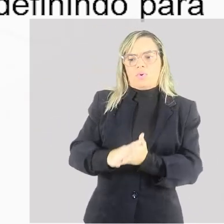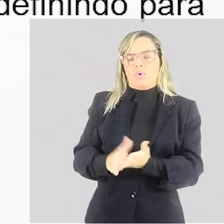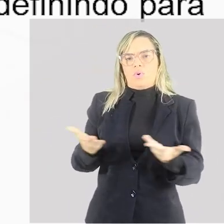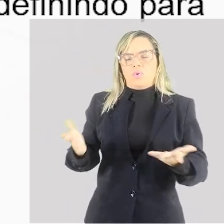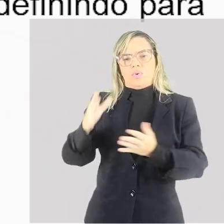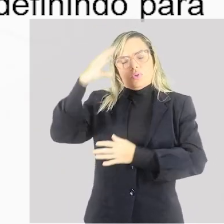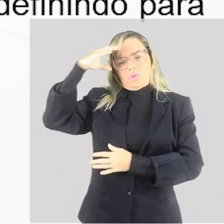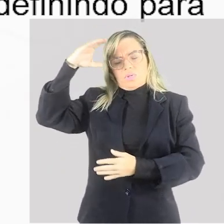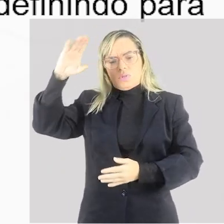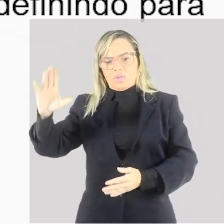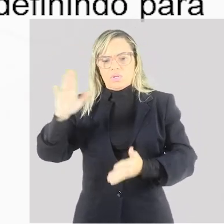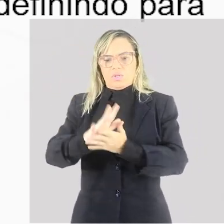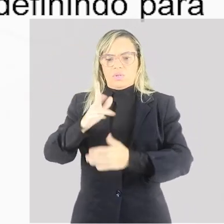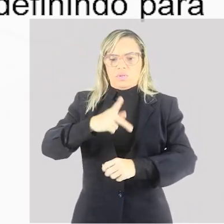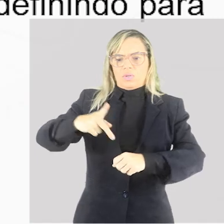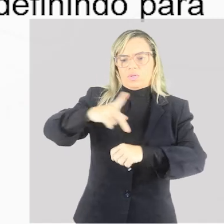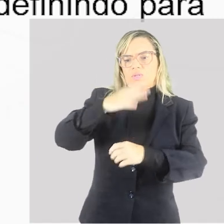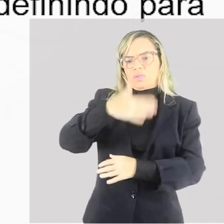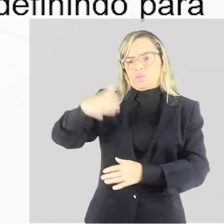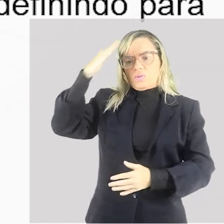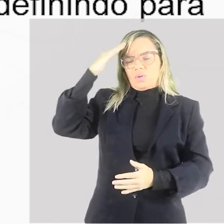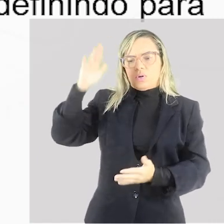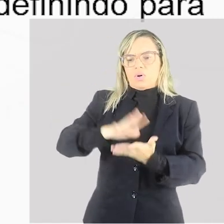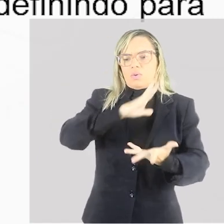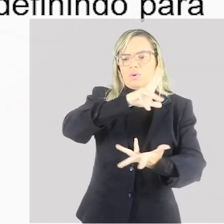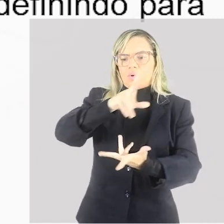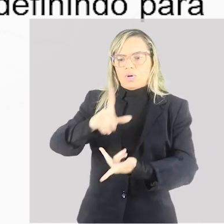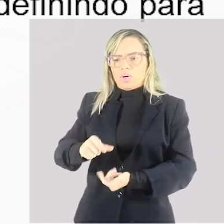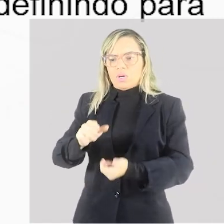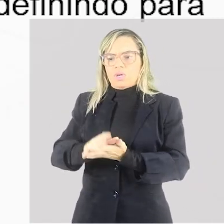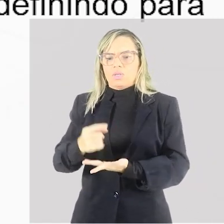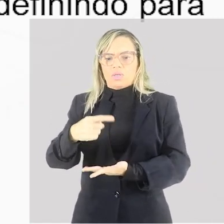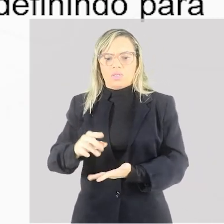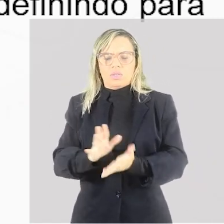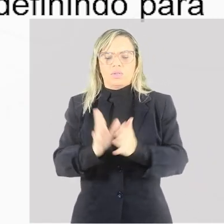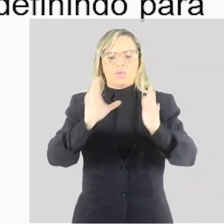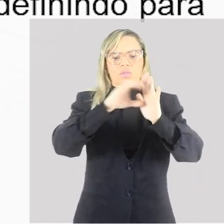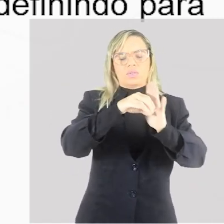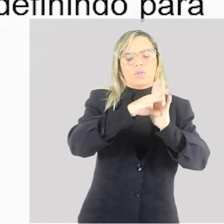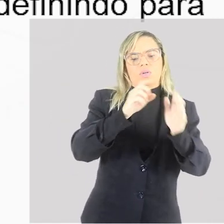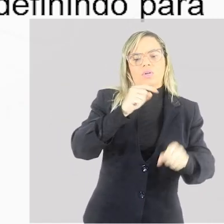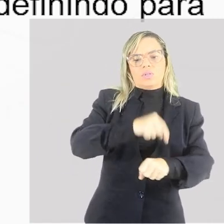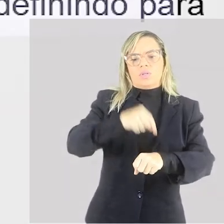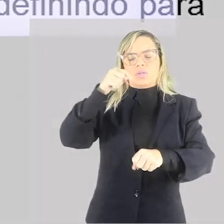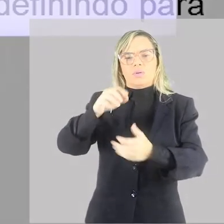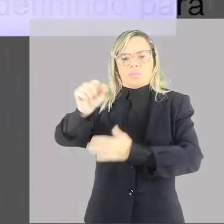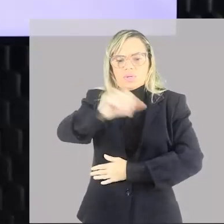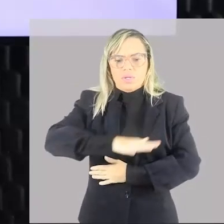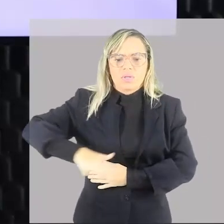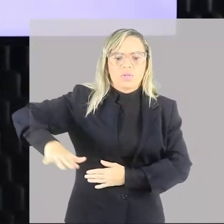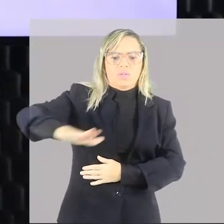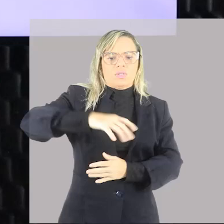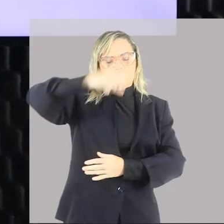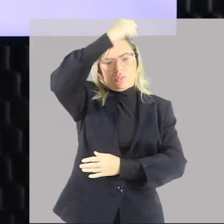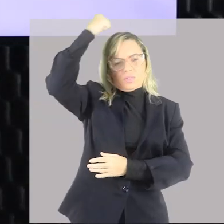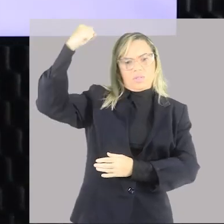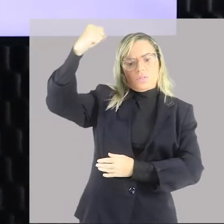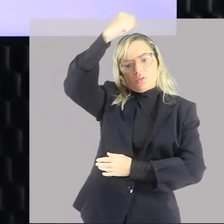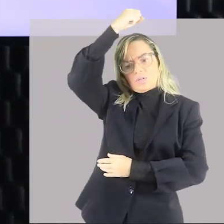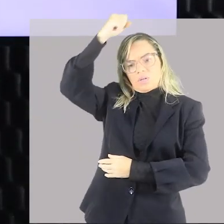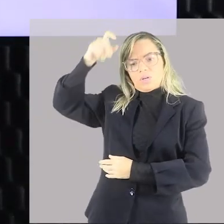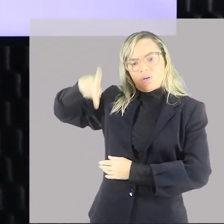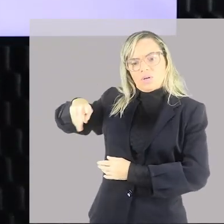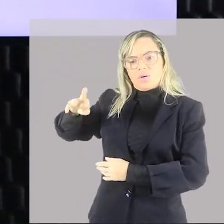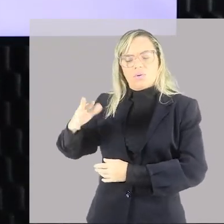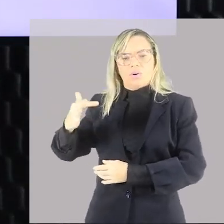compreende o mundo e a si mesma, definido para si o tempo, o espaço, o sagrado e o profano. É uma coisa